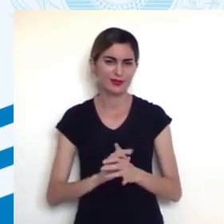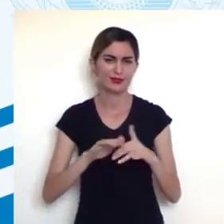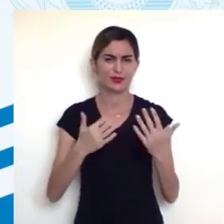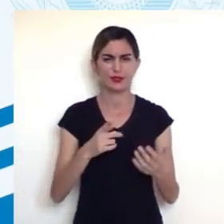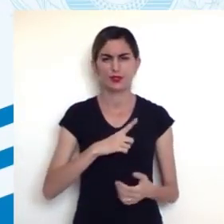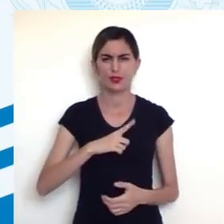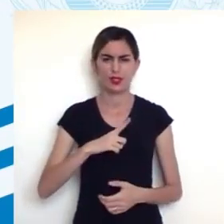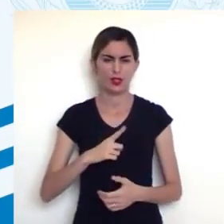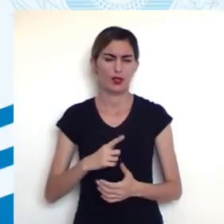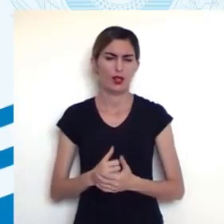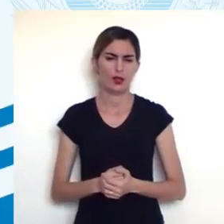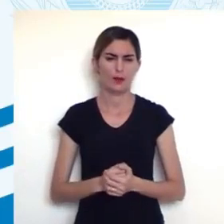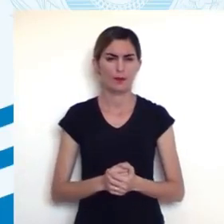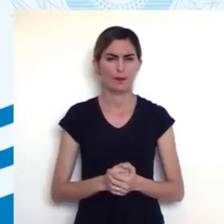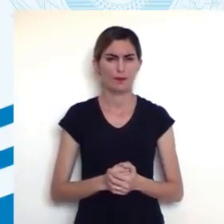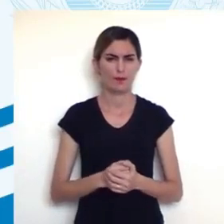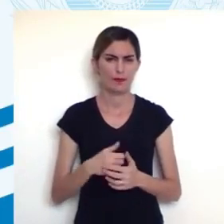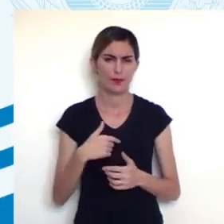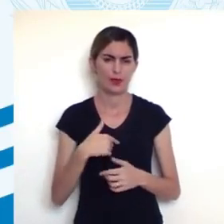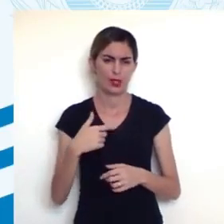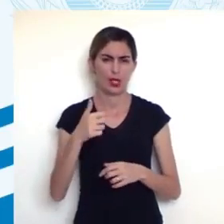Então vocês têm aí